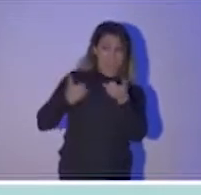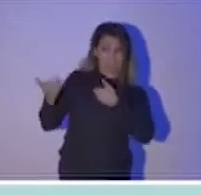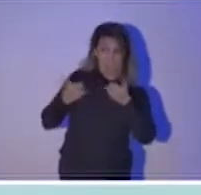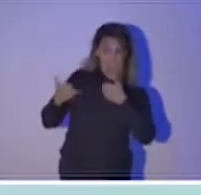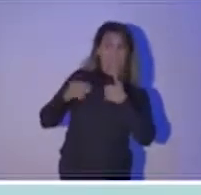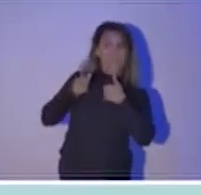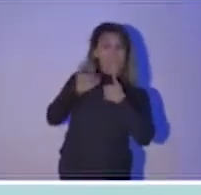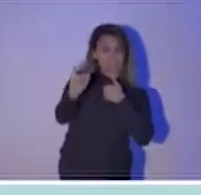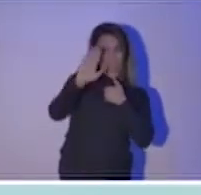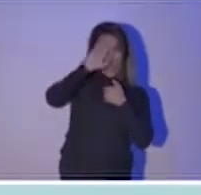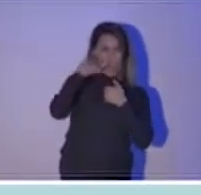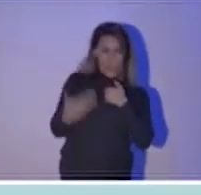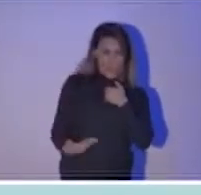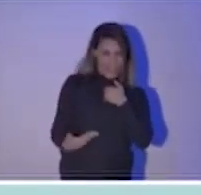Né?